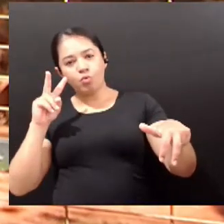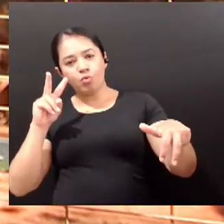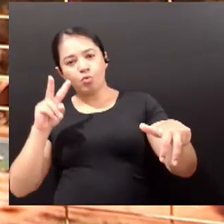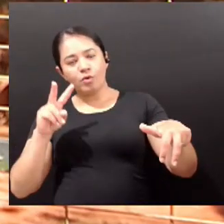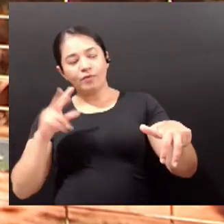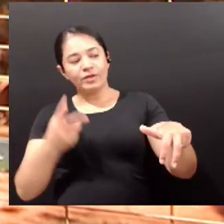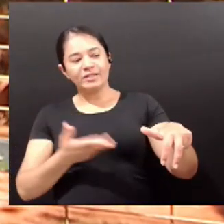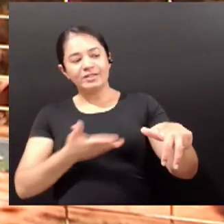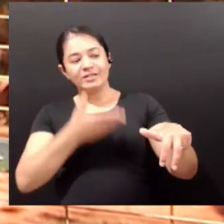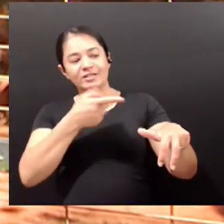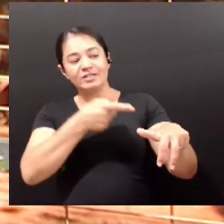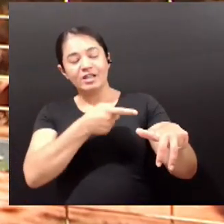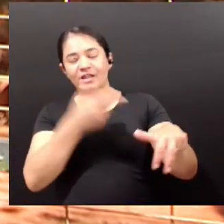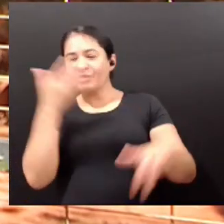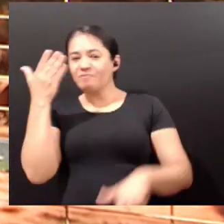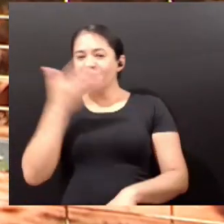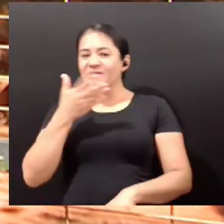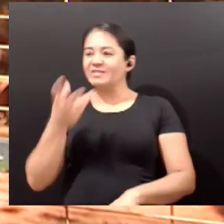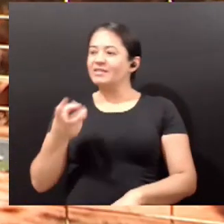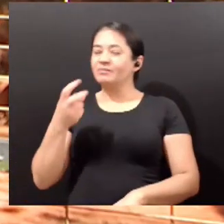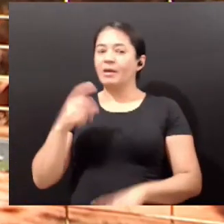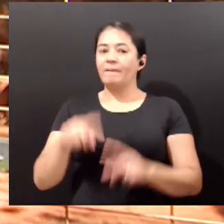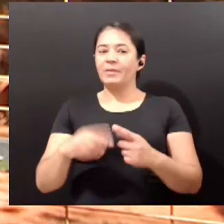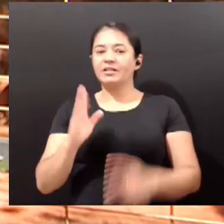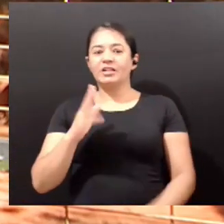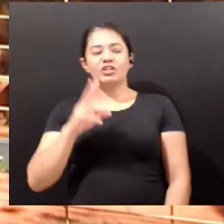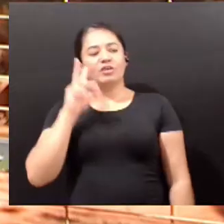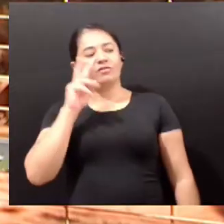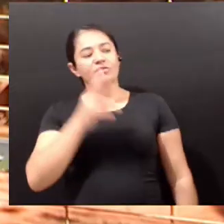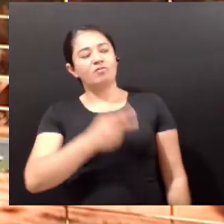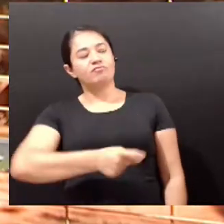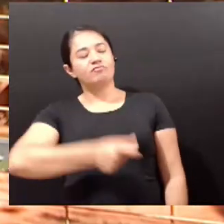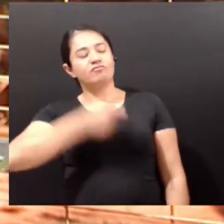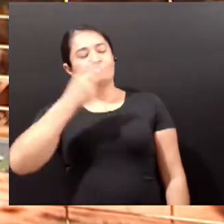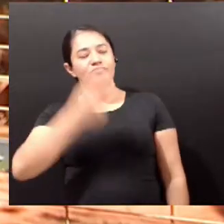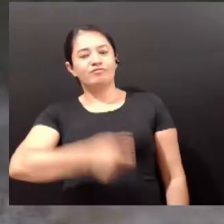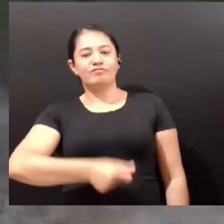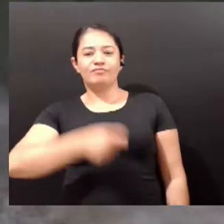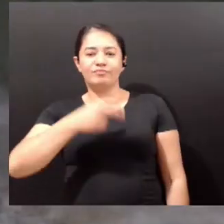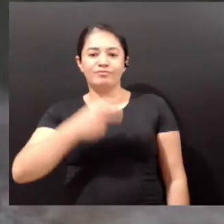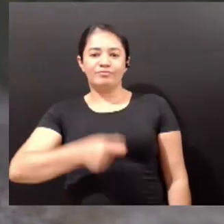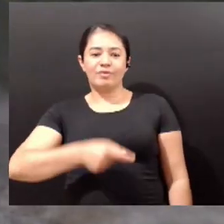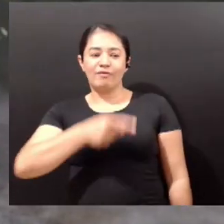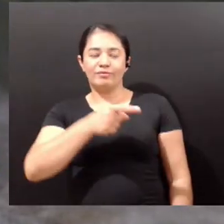vai, mas ela já está te vendo há tanto tempo, um bicho é,